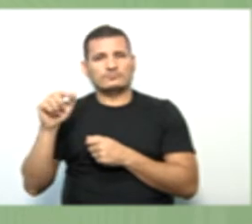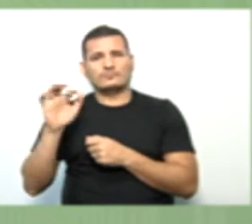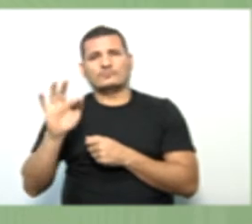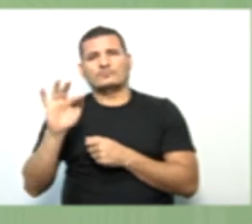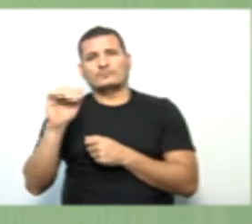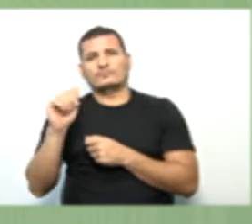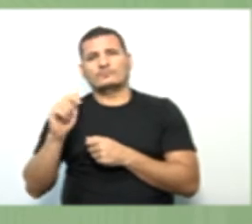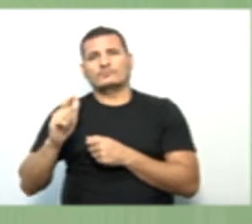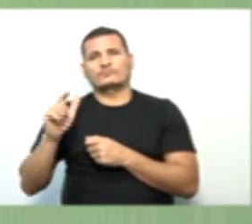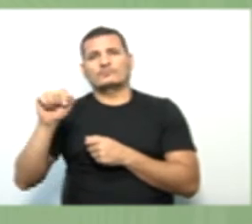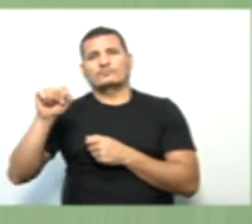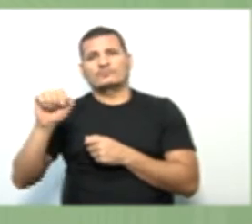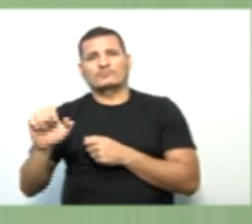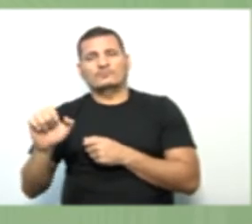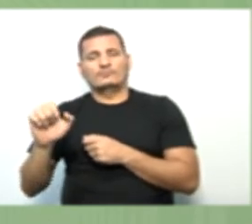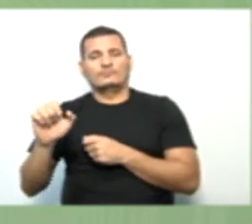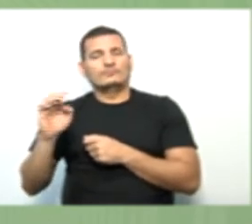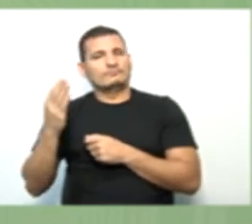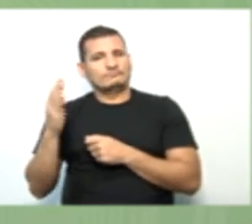falso, certo?